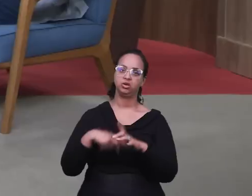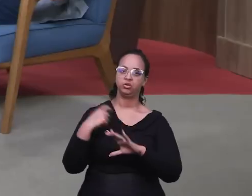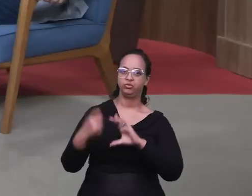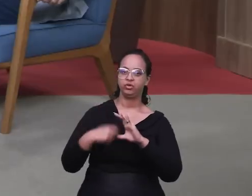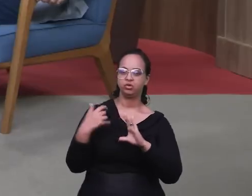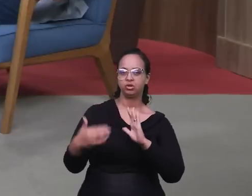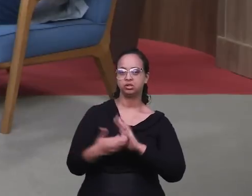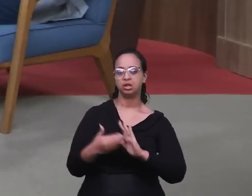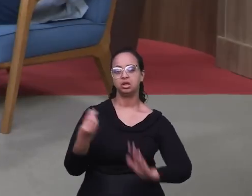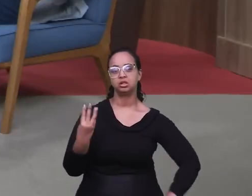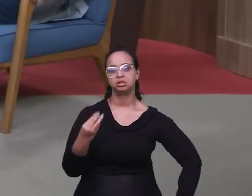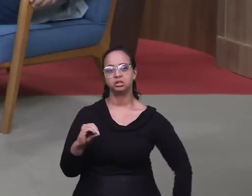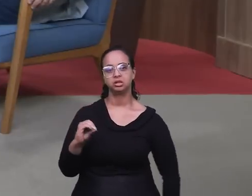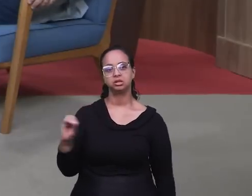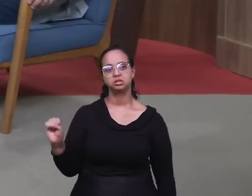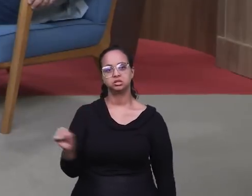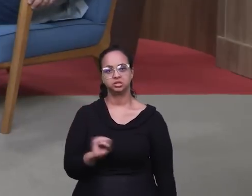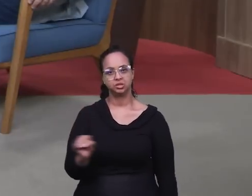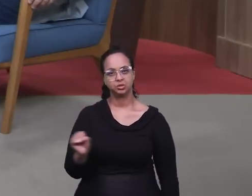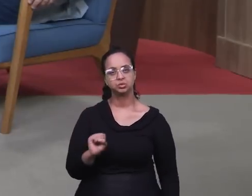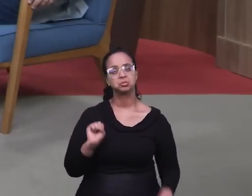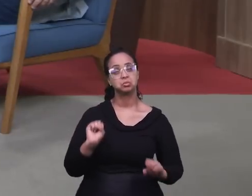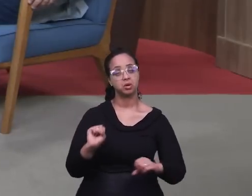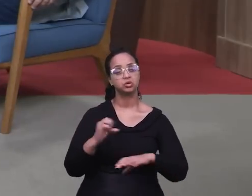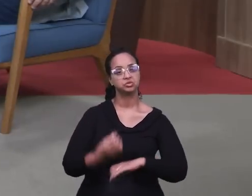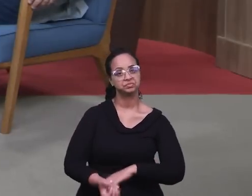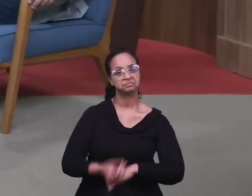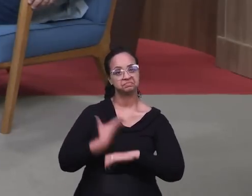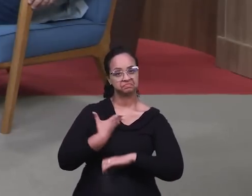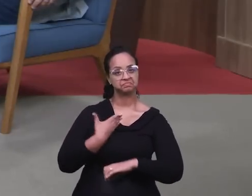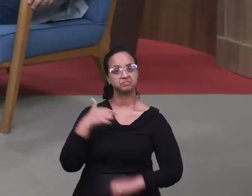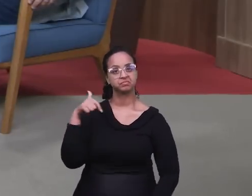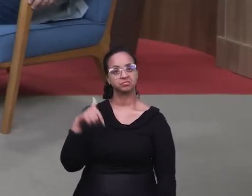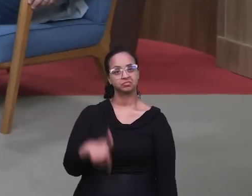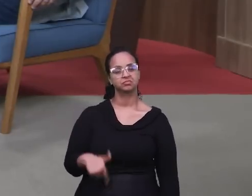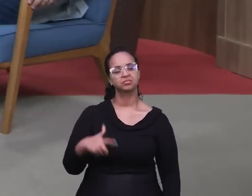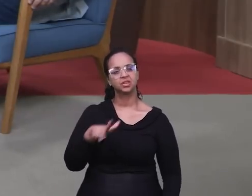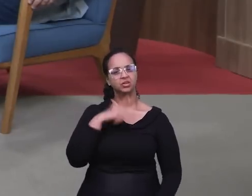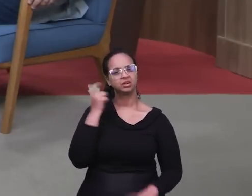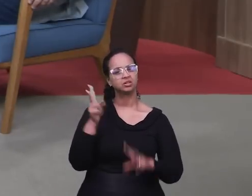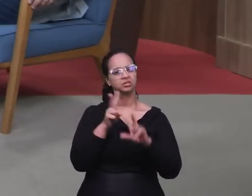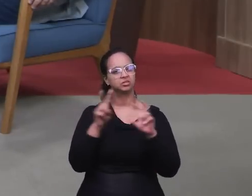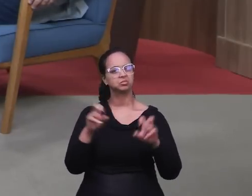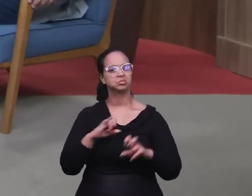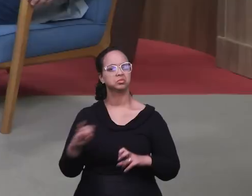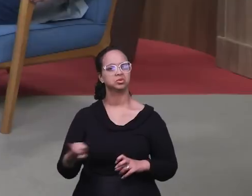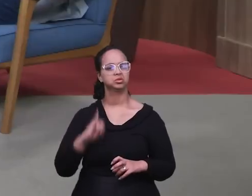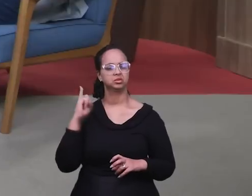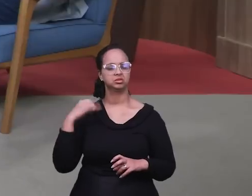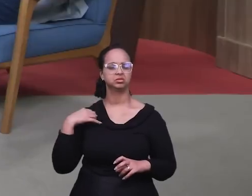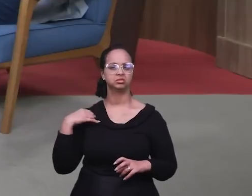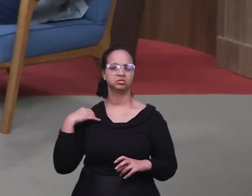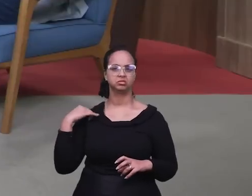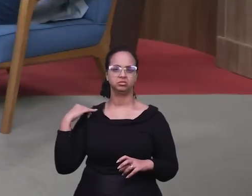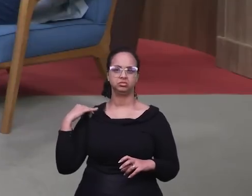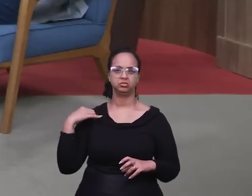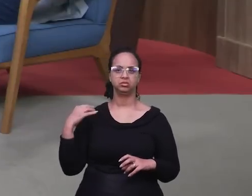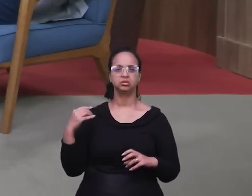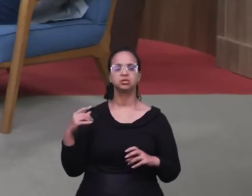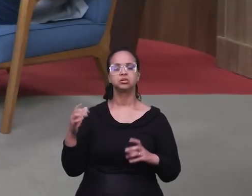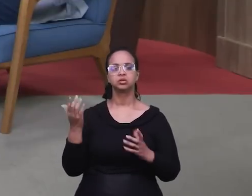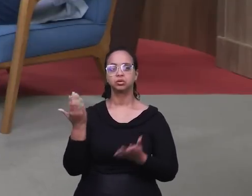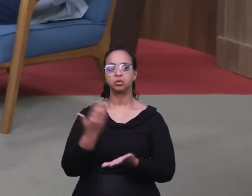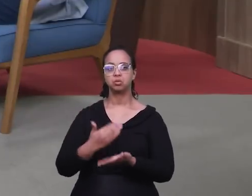curtos, de até 30 segundos, que você também pode enviar para nós sua participação, falando sobre a importância do programa. Vamos ver agora no comecinho